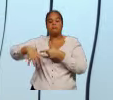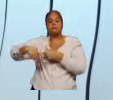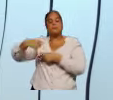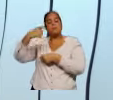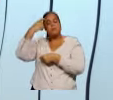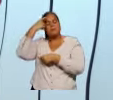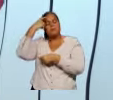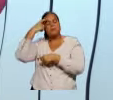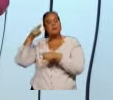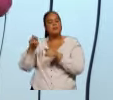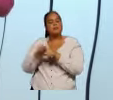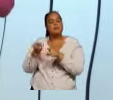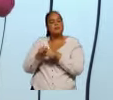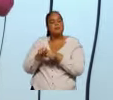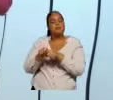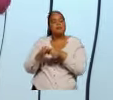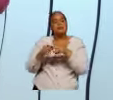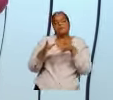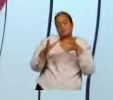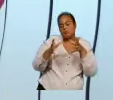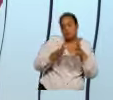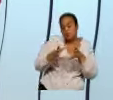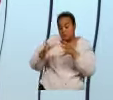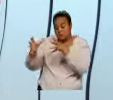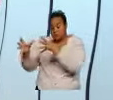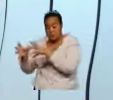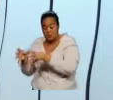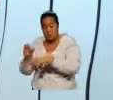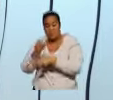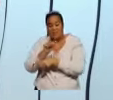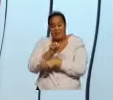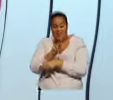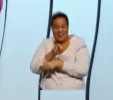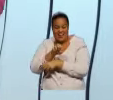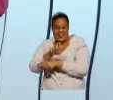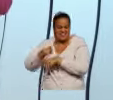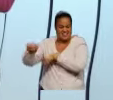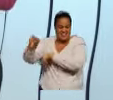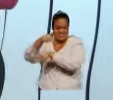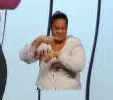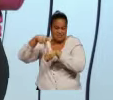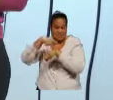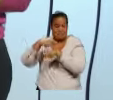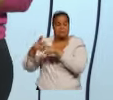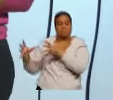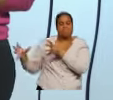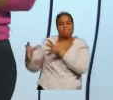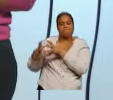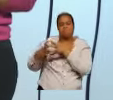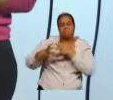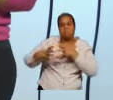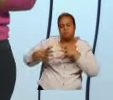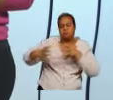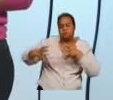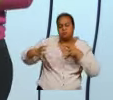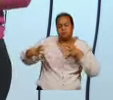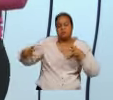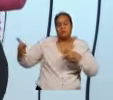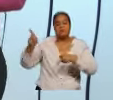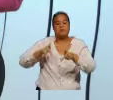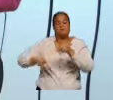razão né entre a população total ea área do país é o que nos dá a densidade demográfica